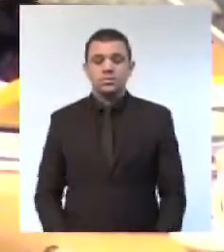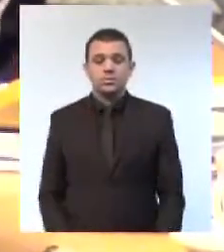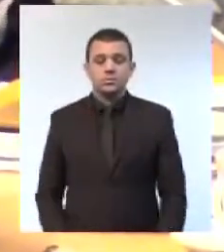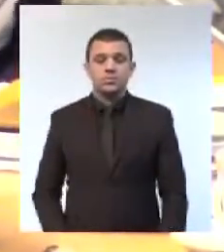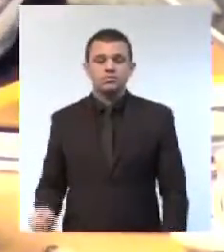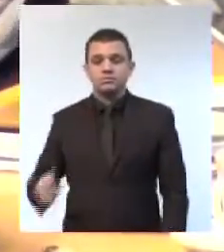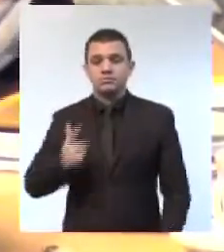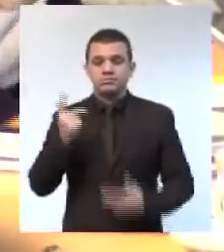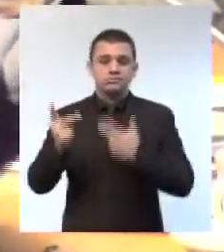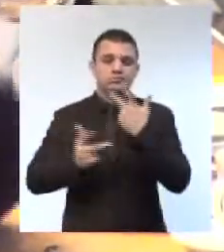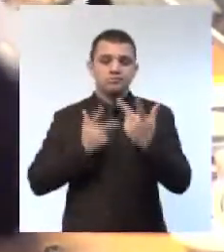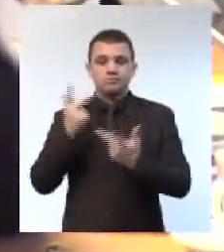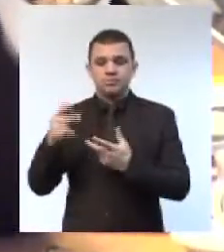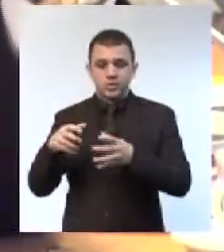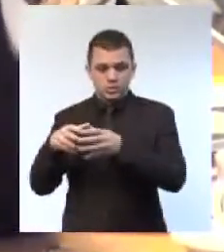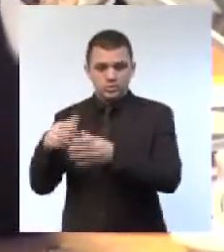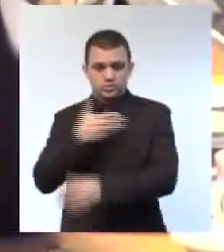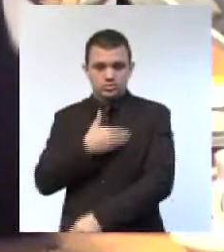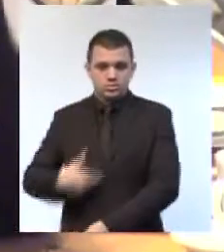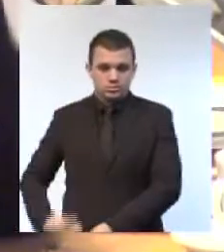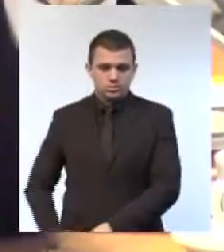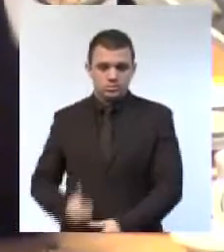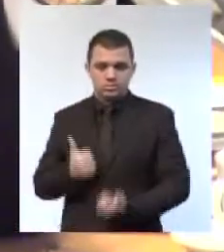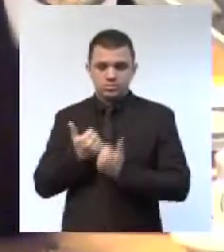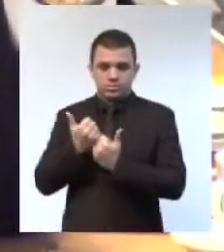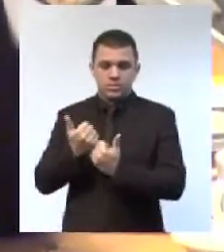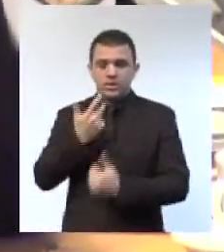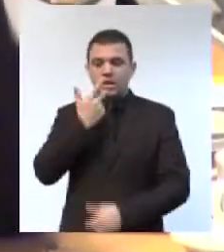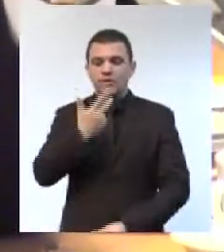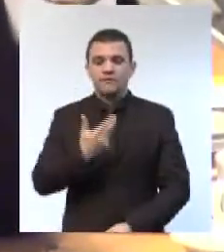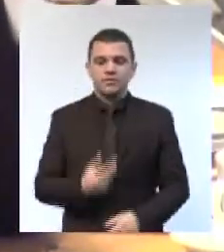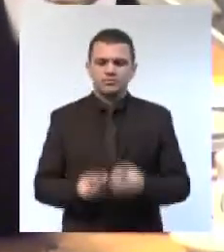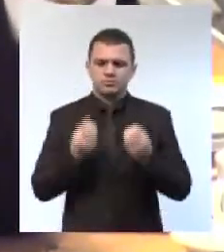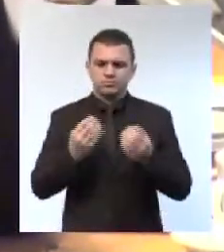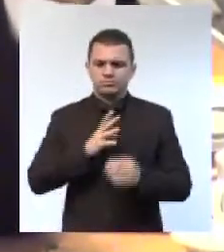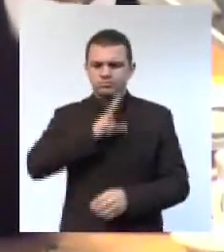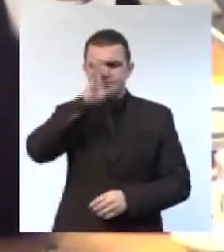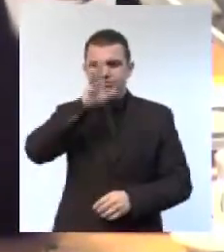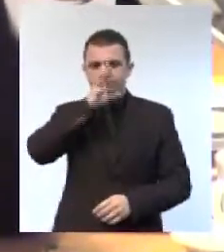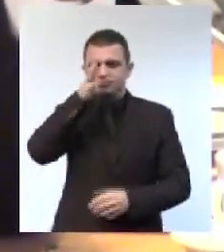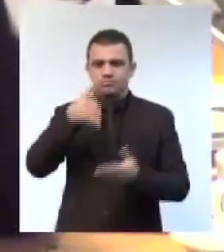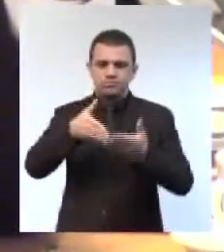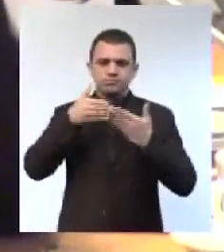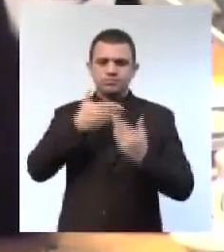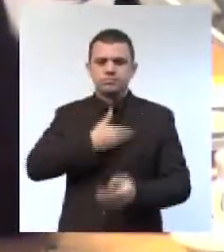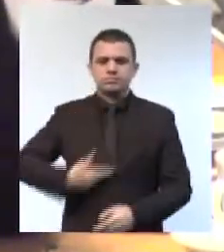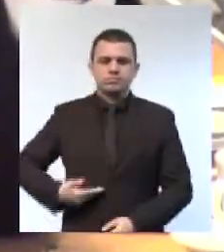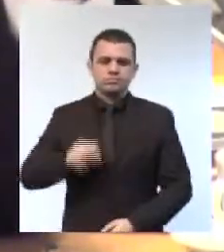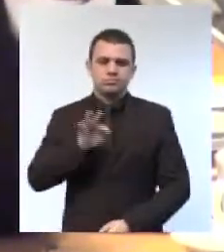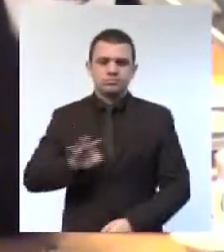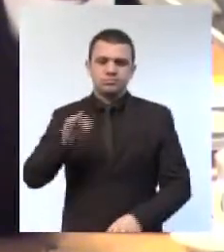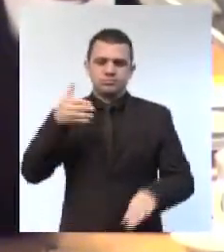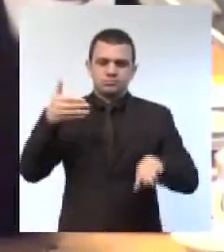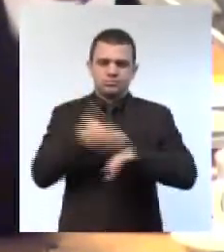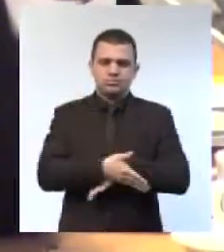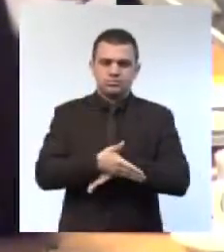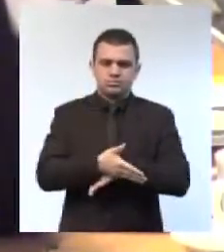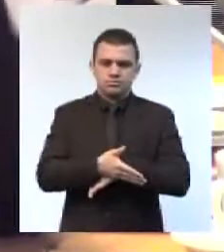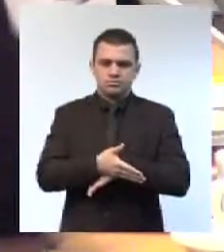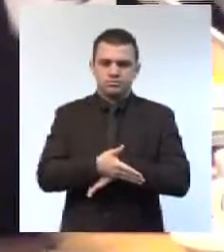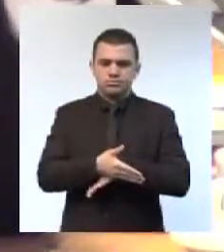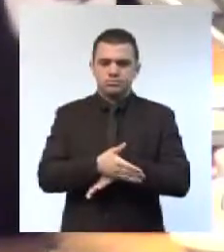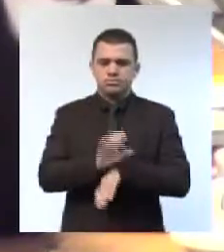dizem que é excesso pedir uma intervenção na segurança pública do Estado.